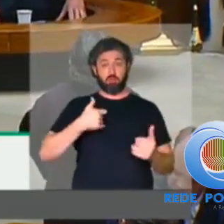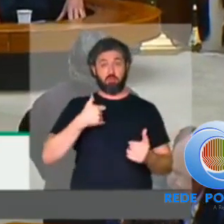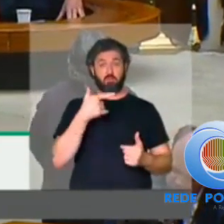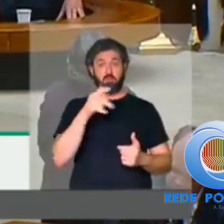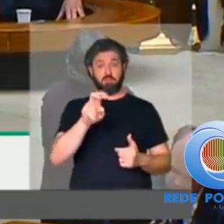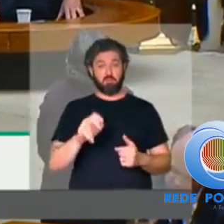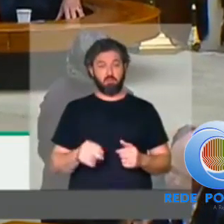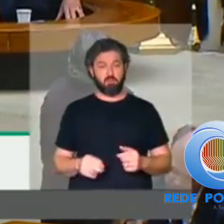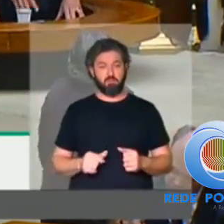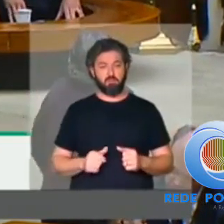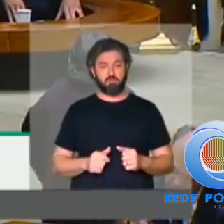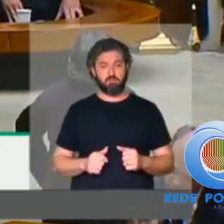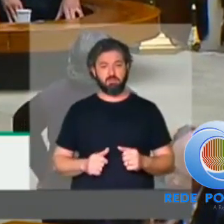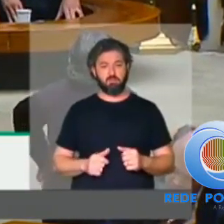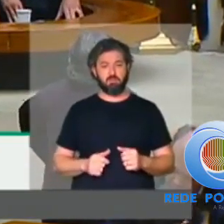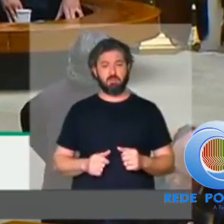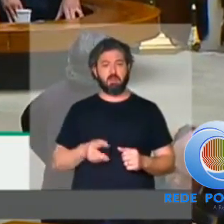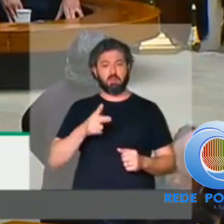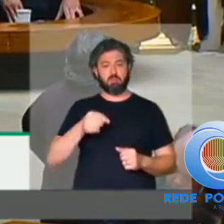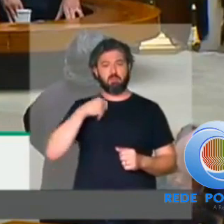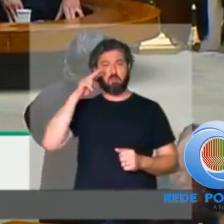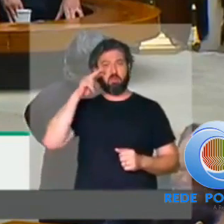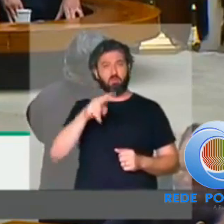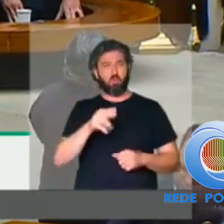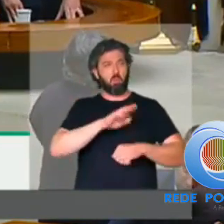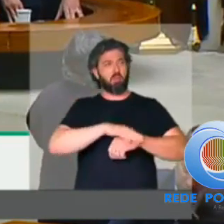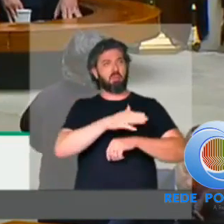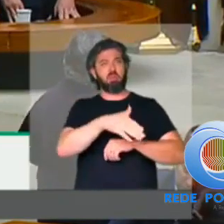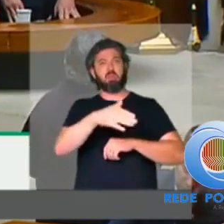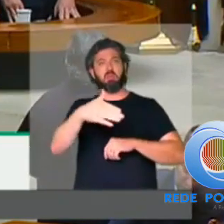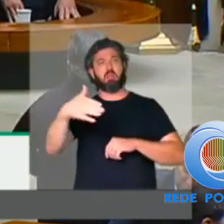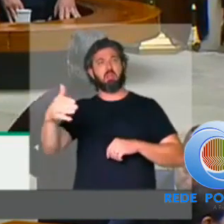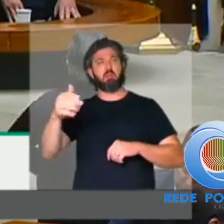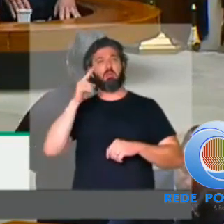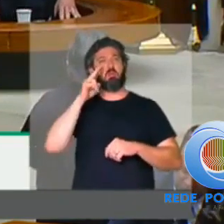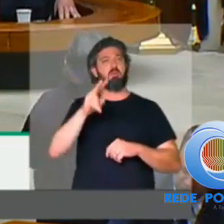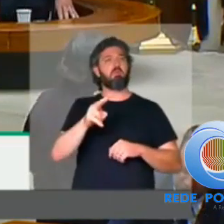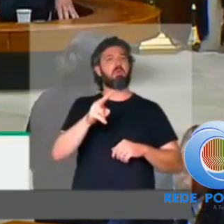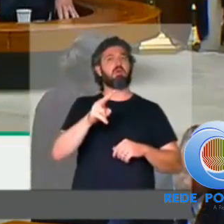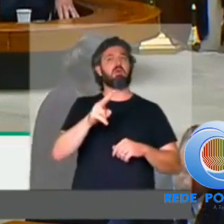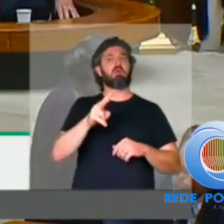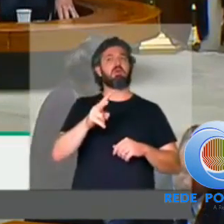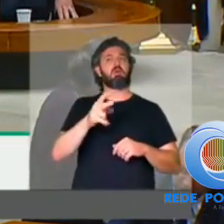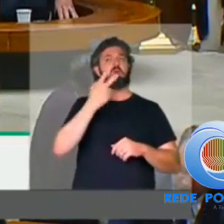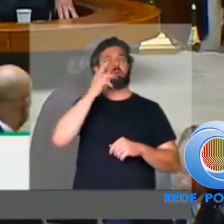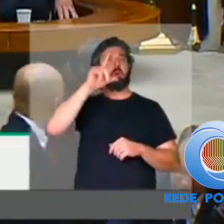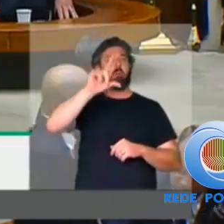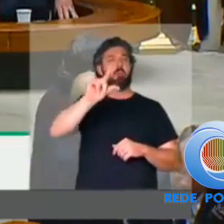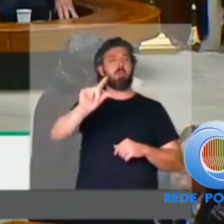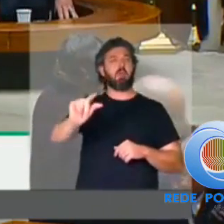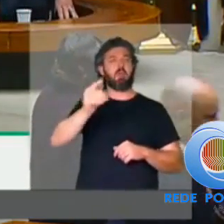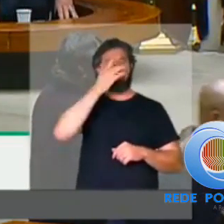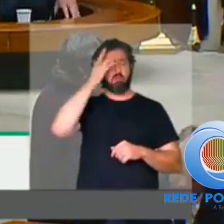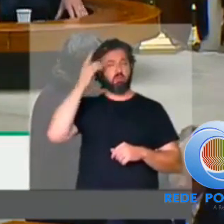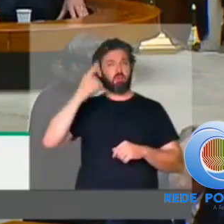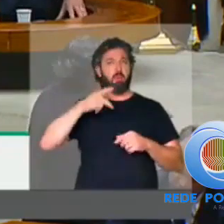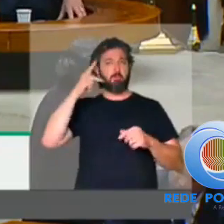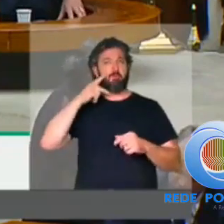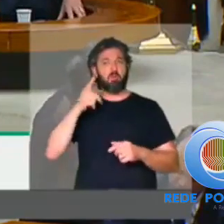25 anos, que a cada vez que eu vejo o tempo passando, eu vejo que sobram menos atores na